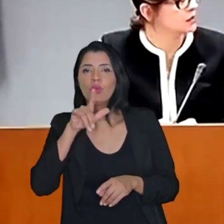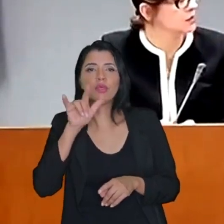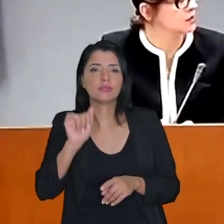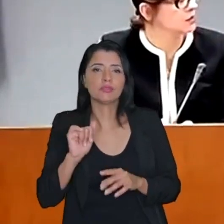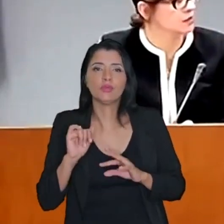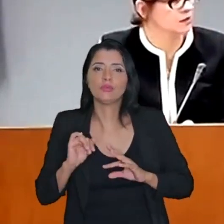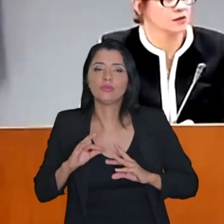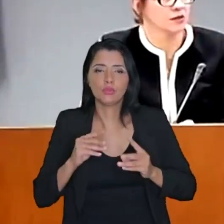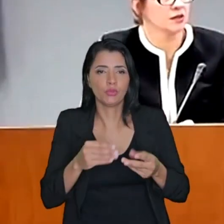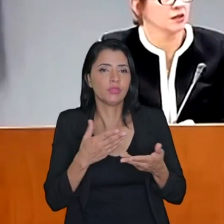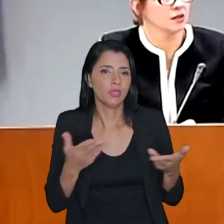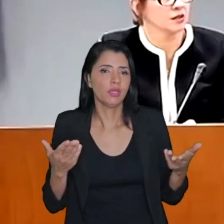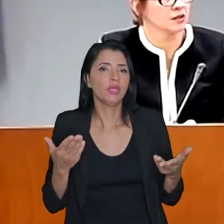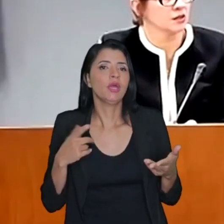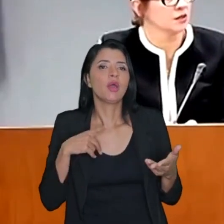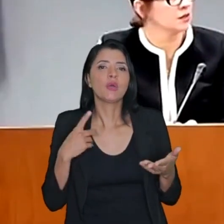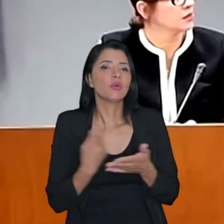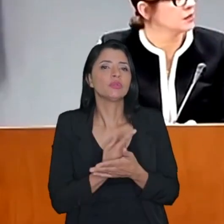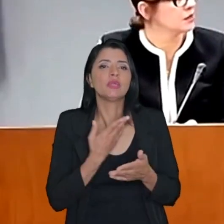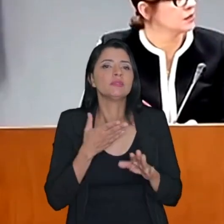inteira de um processo, né? Aí a gente entra